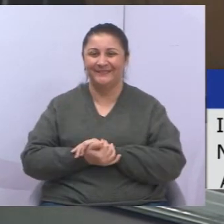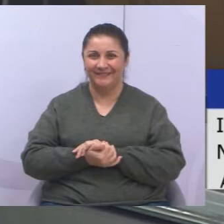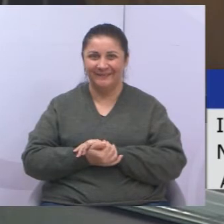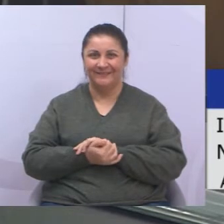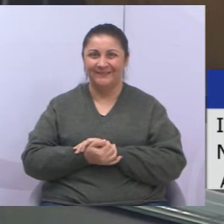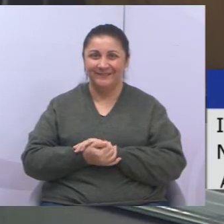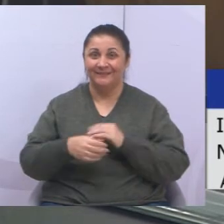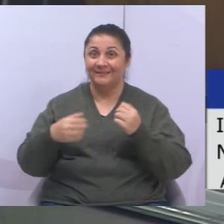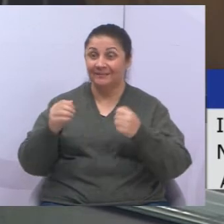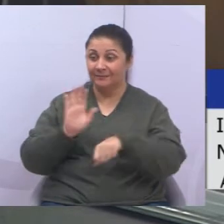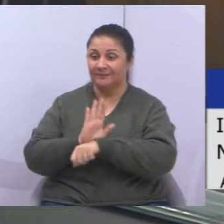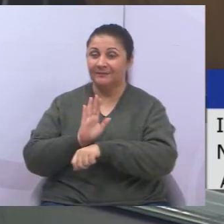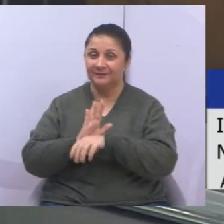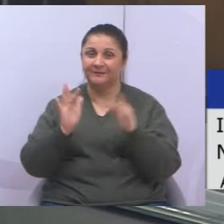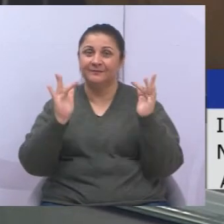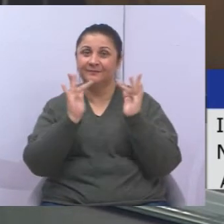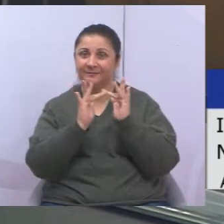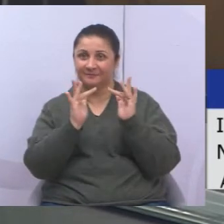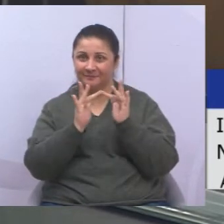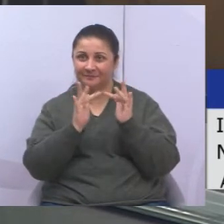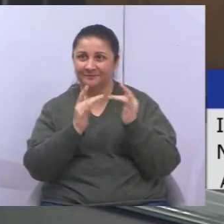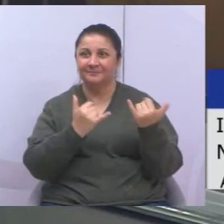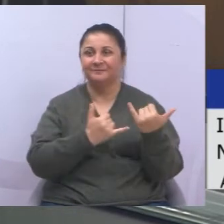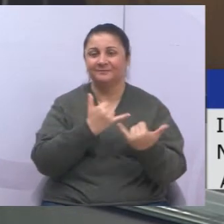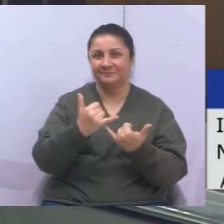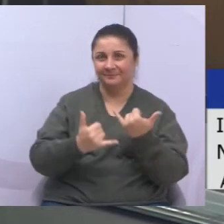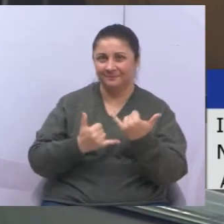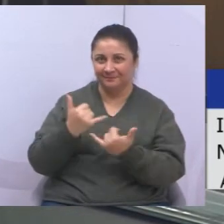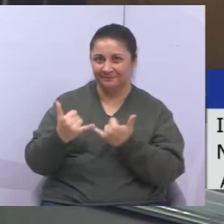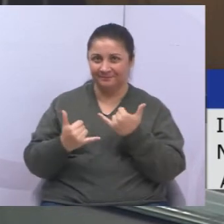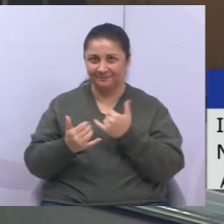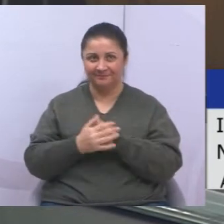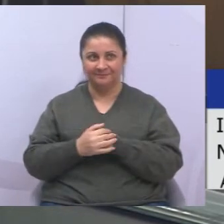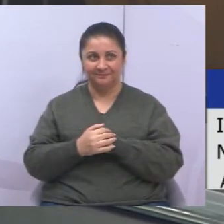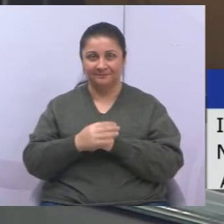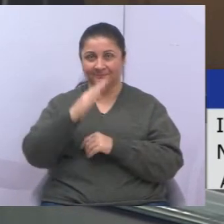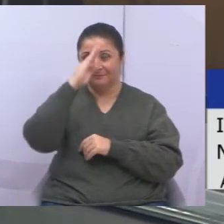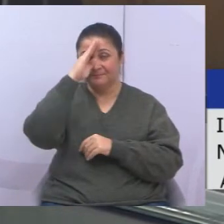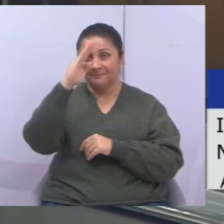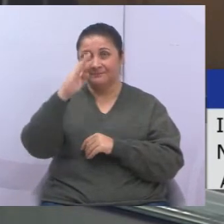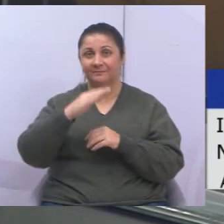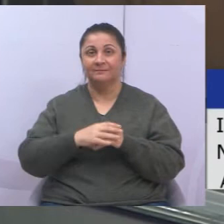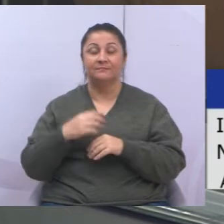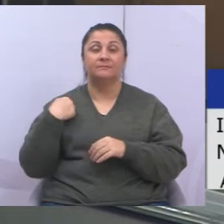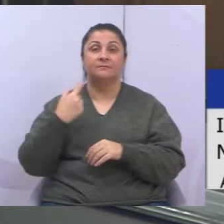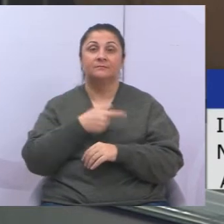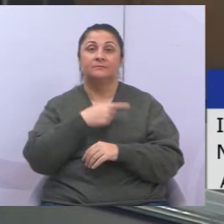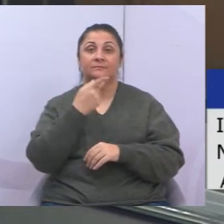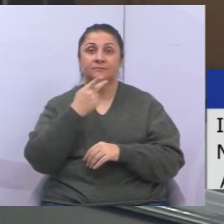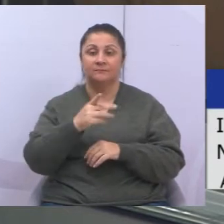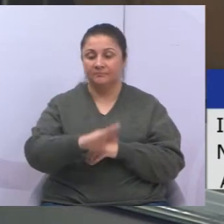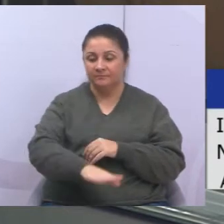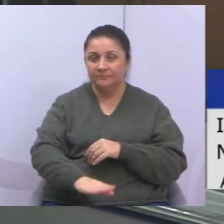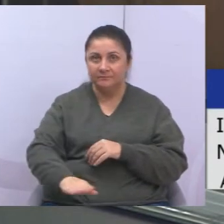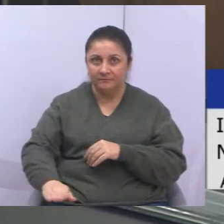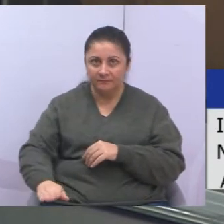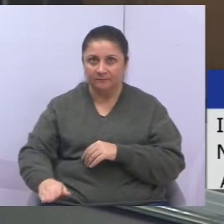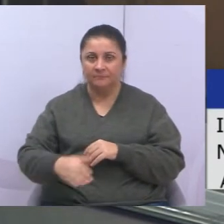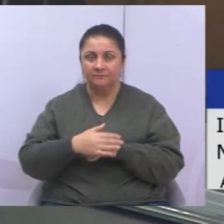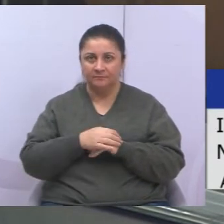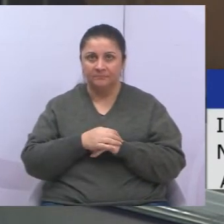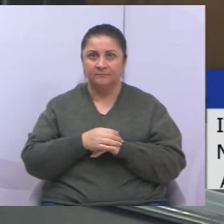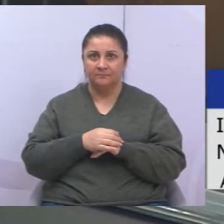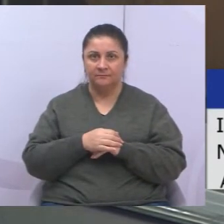esse contato, tá, pastor? Dessas brincadeiras, principalmente quando a gente fala numa pré-infância, numa